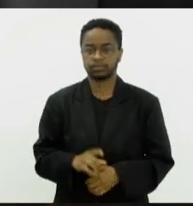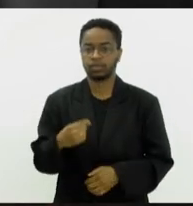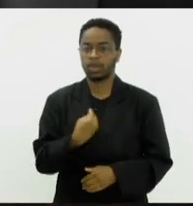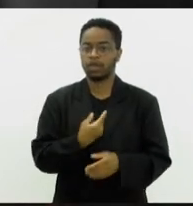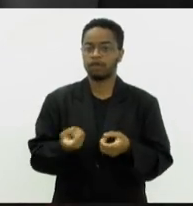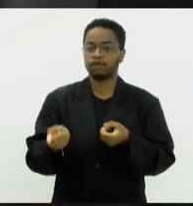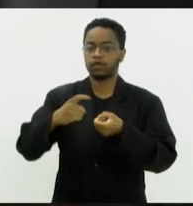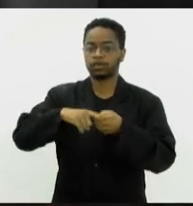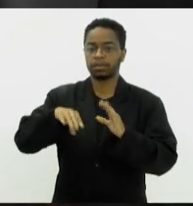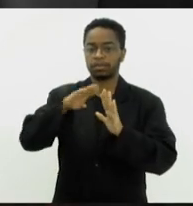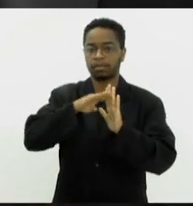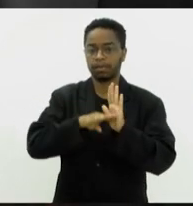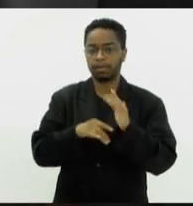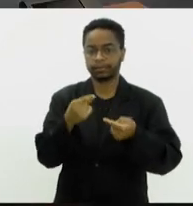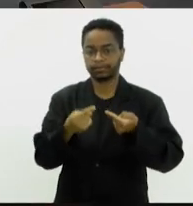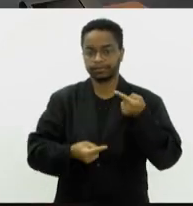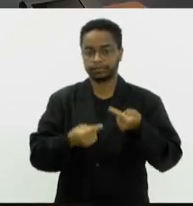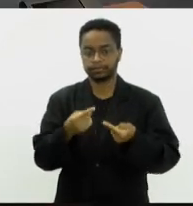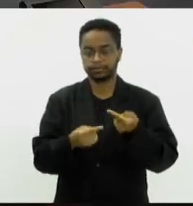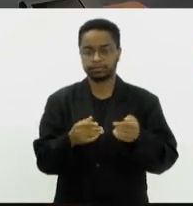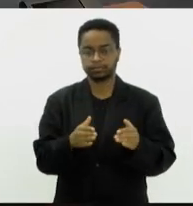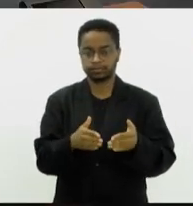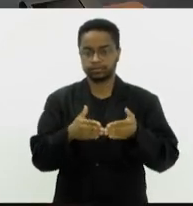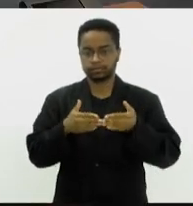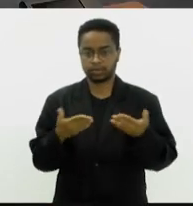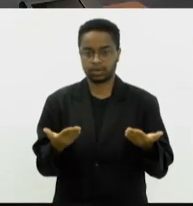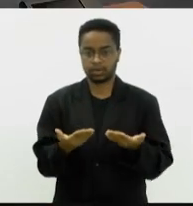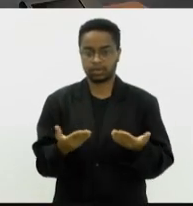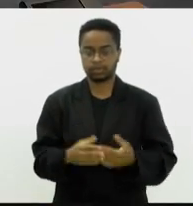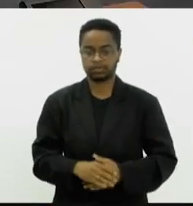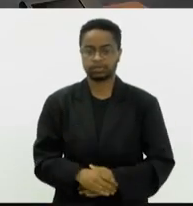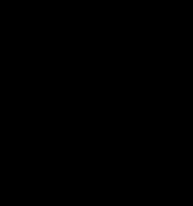retornaremos com a ordem do dia está suspensa a sessão